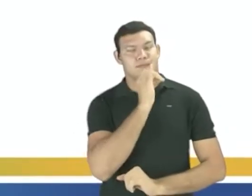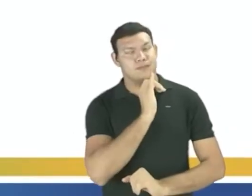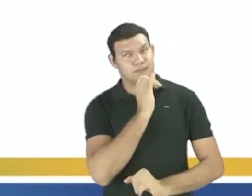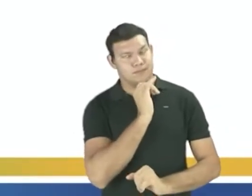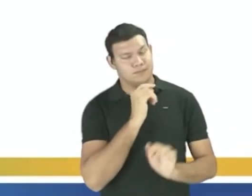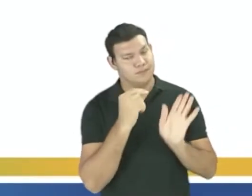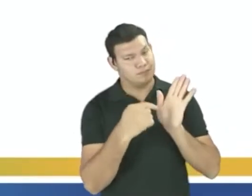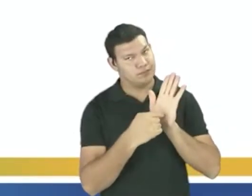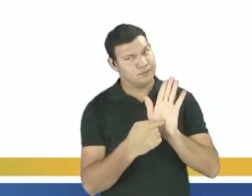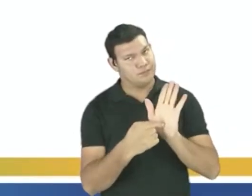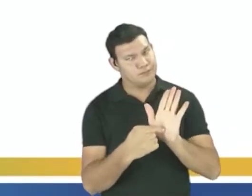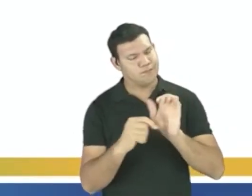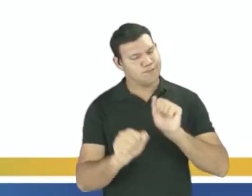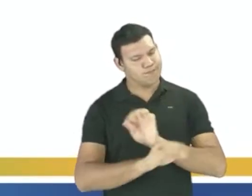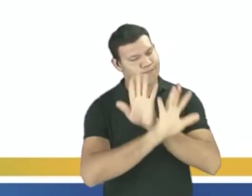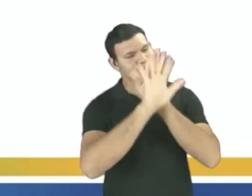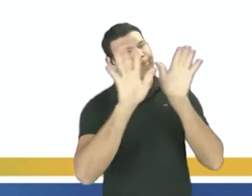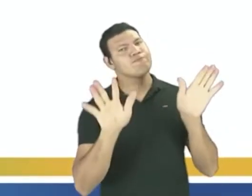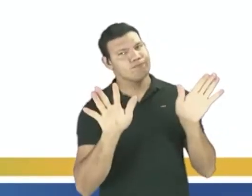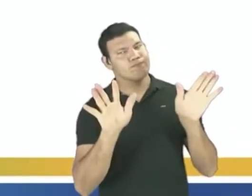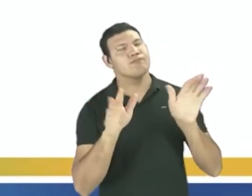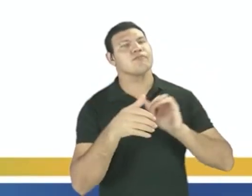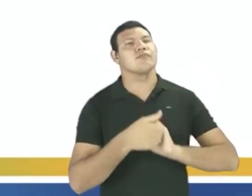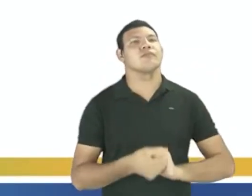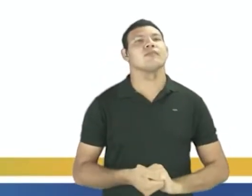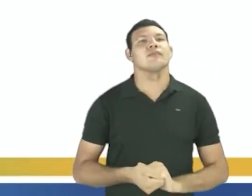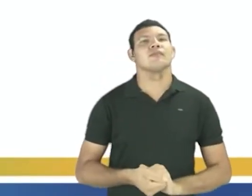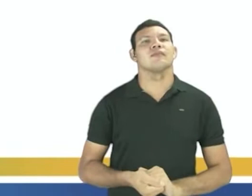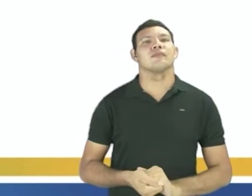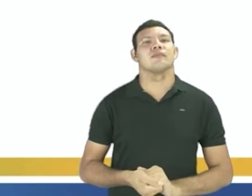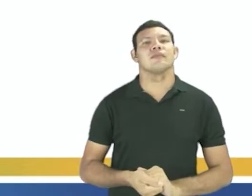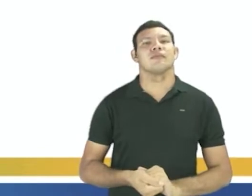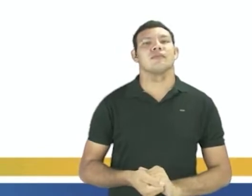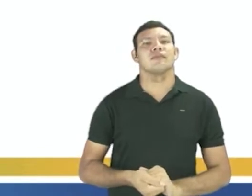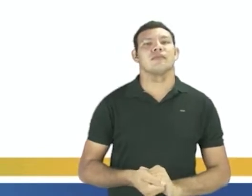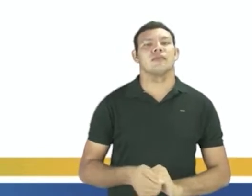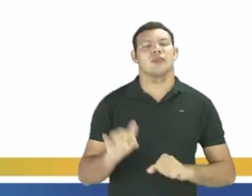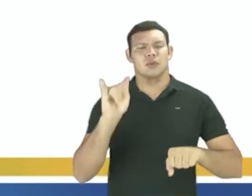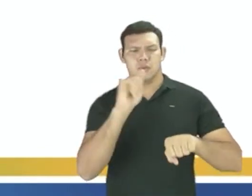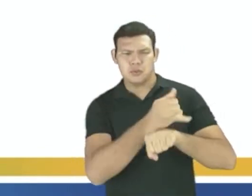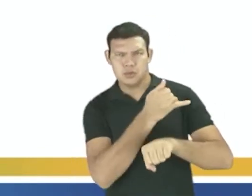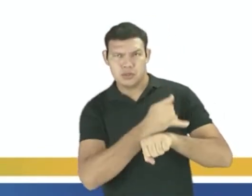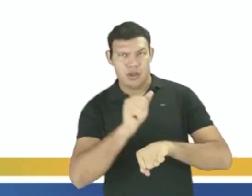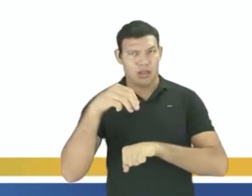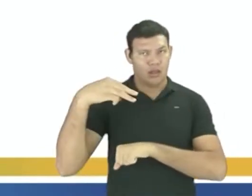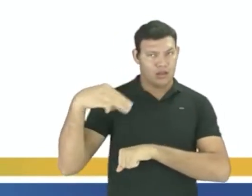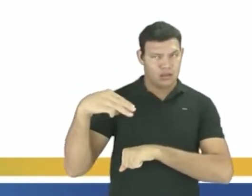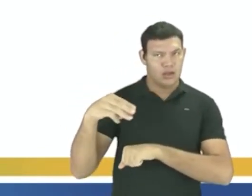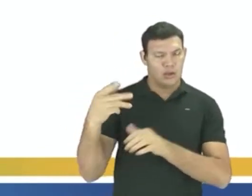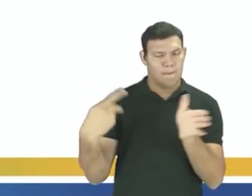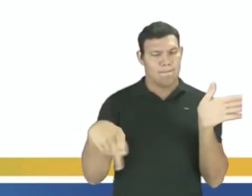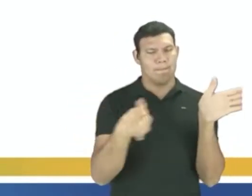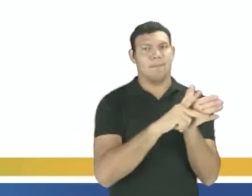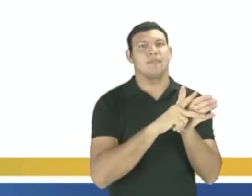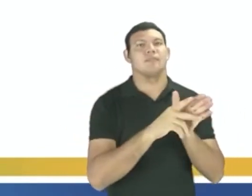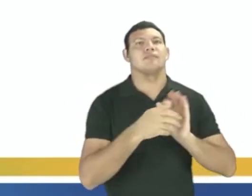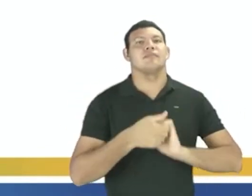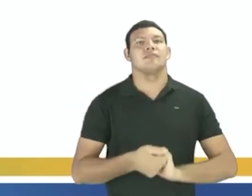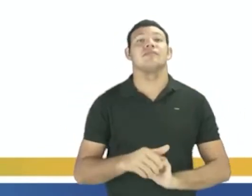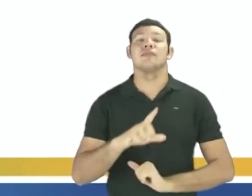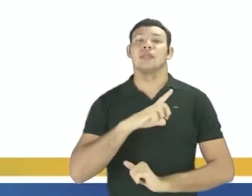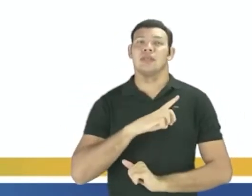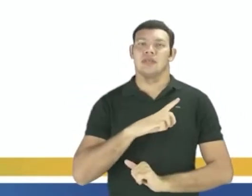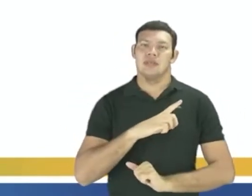vocês verem como funciona isso na prática, né, utilizando estratégia matemática. Então, nós temos